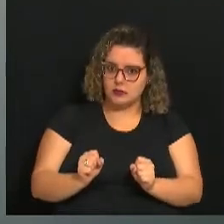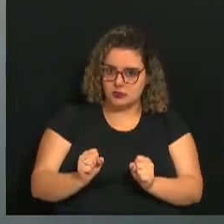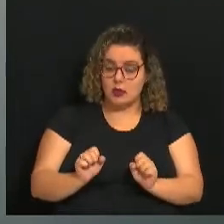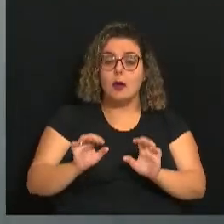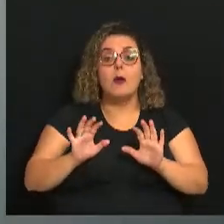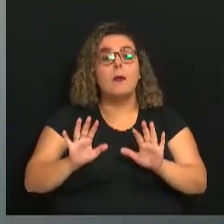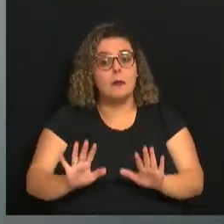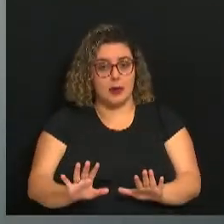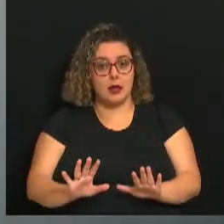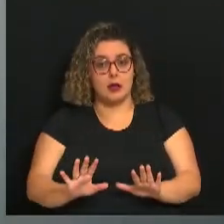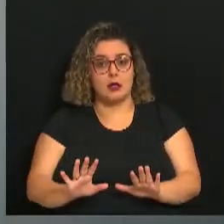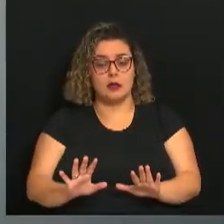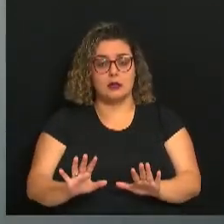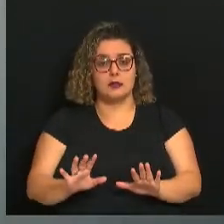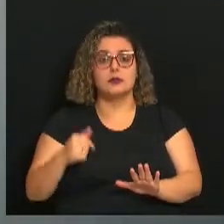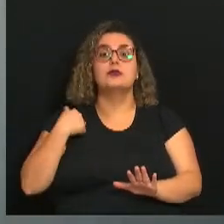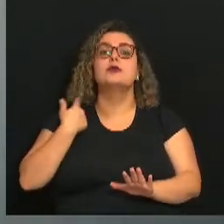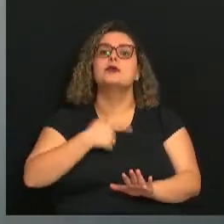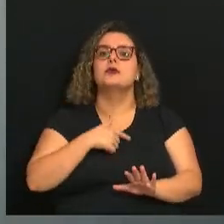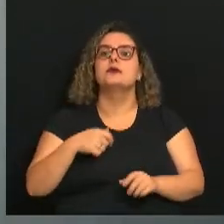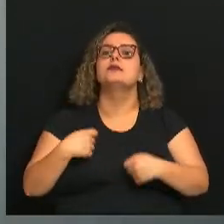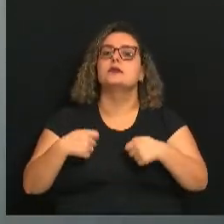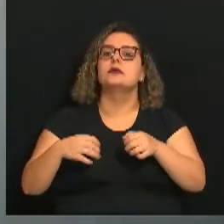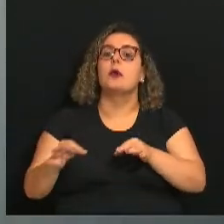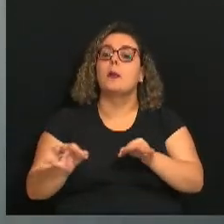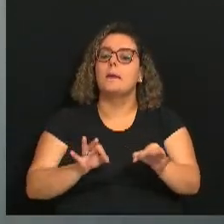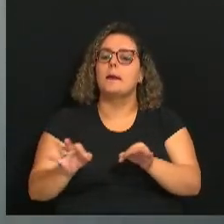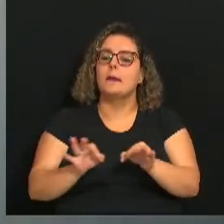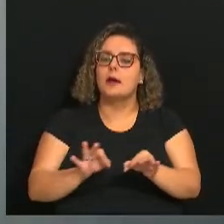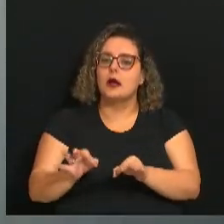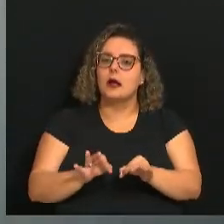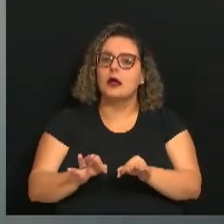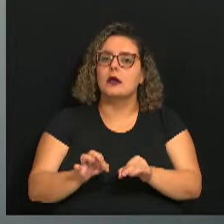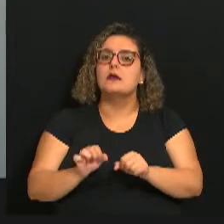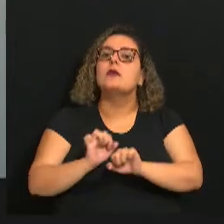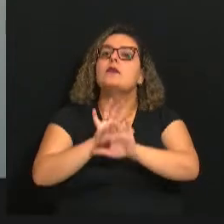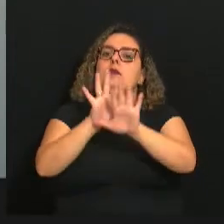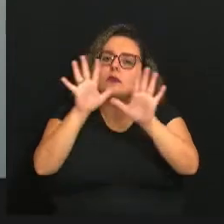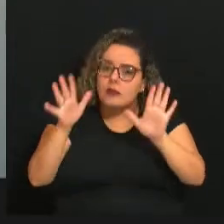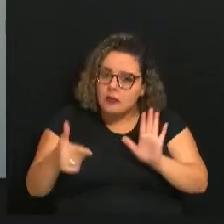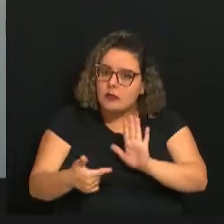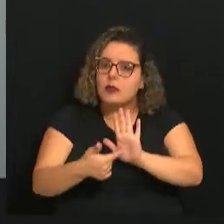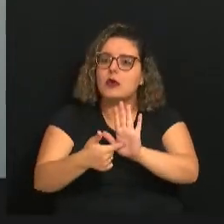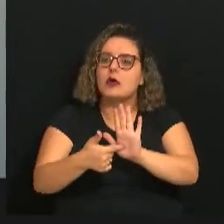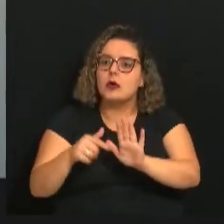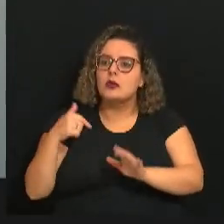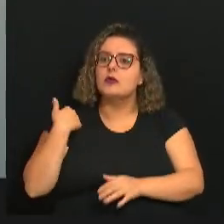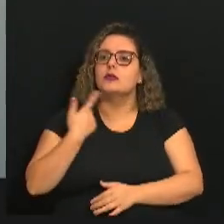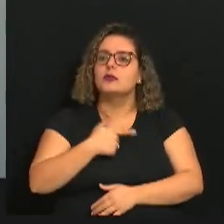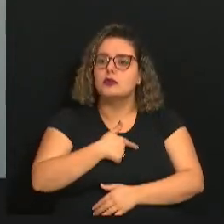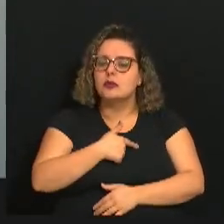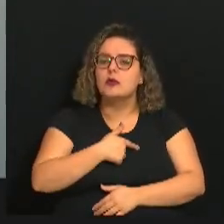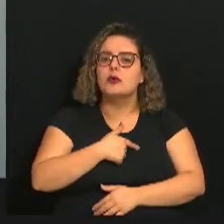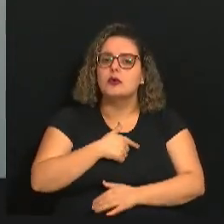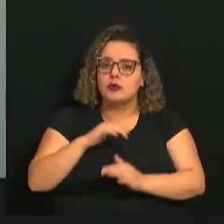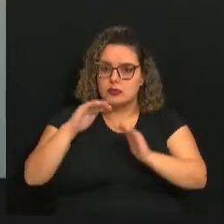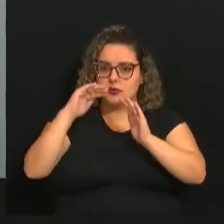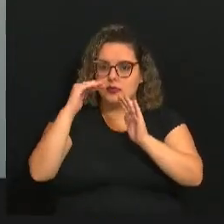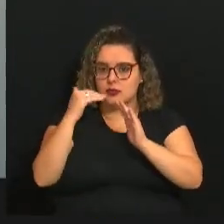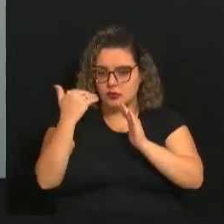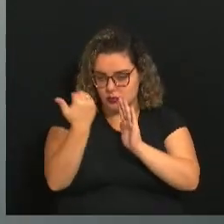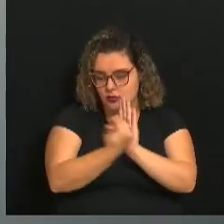gente tem que estar preparado, a gente tem que mostrar com transparência que a gente está cumprindo o nosso papel de gestor